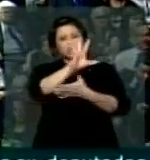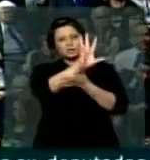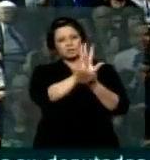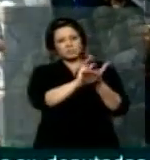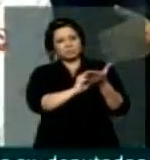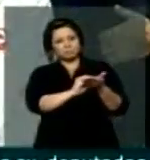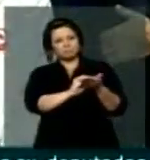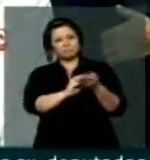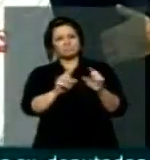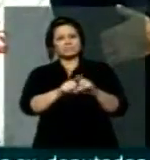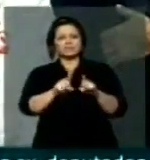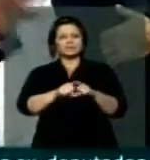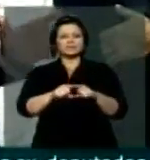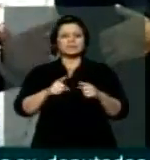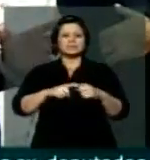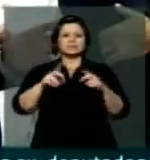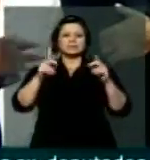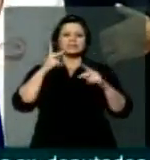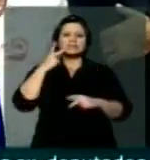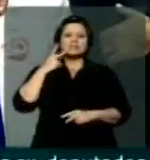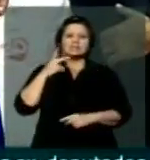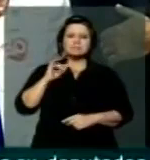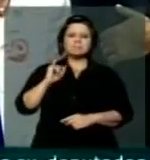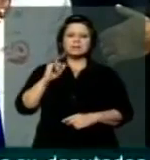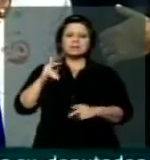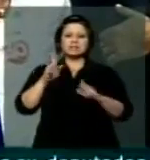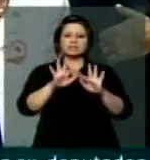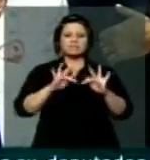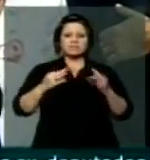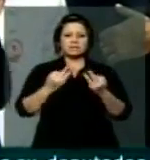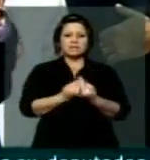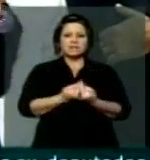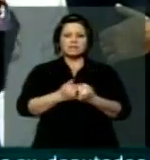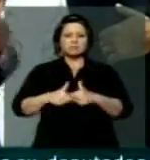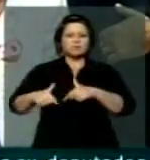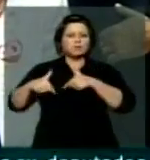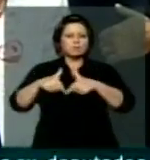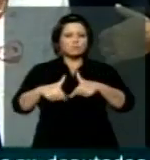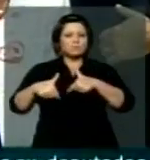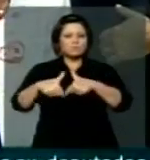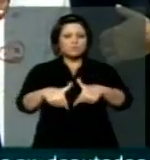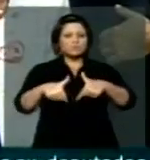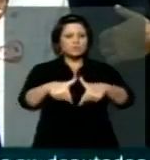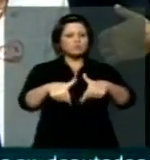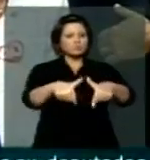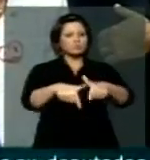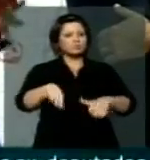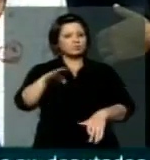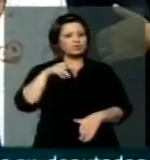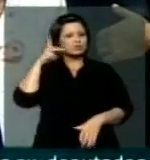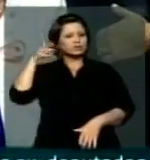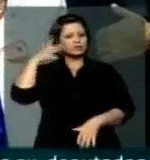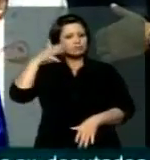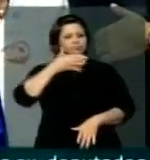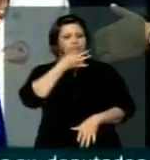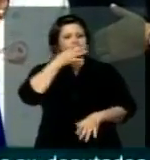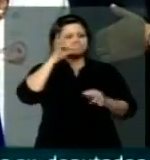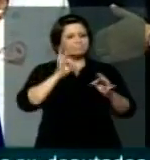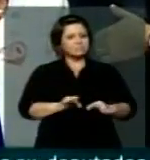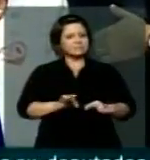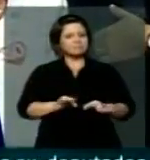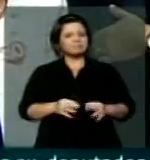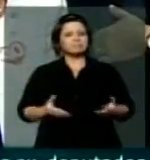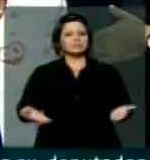com seu exemplo de pai, de família, de militante político, de homens comprometidos com